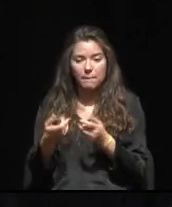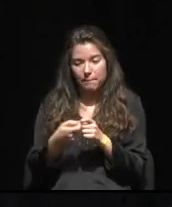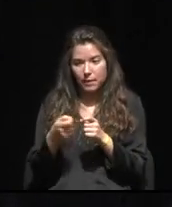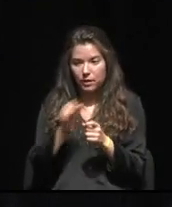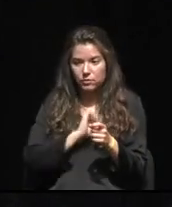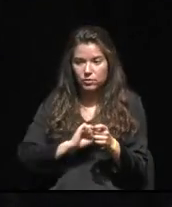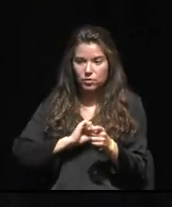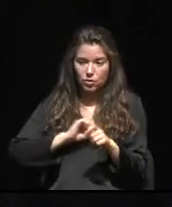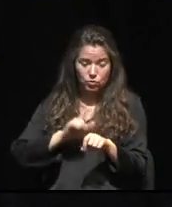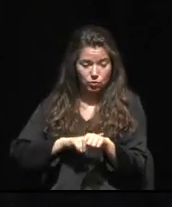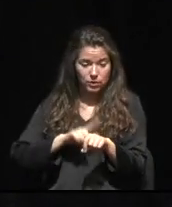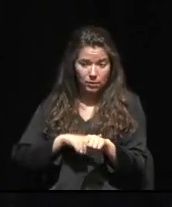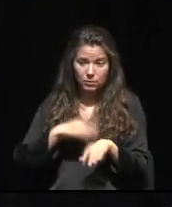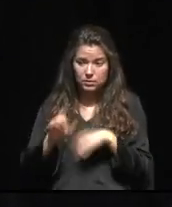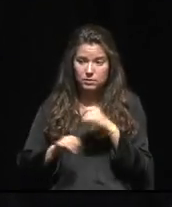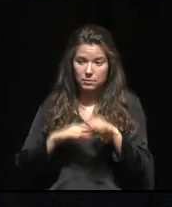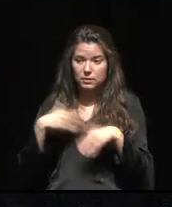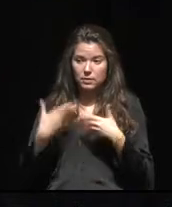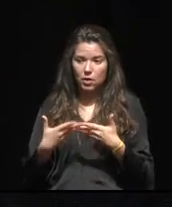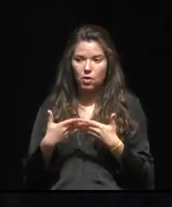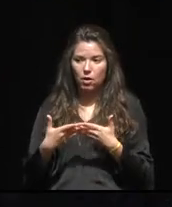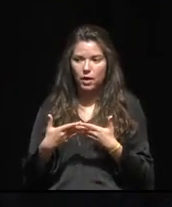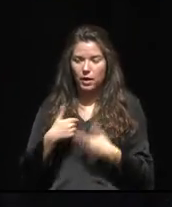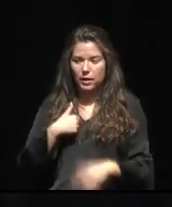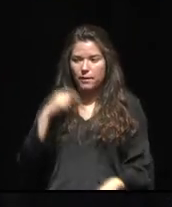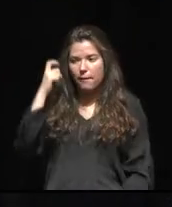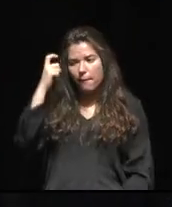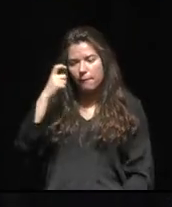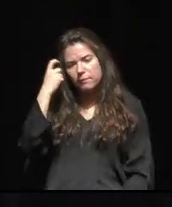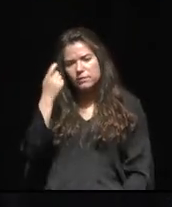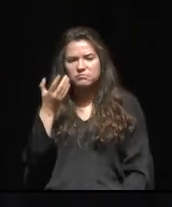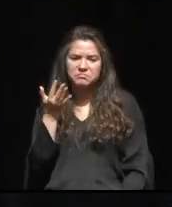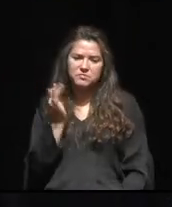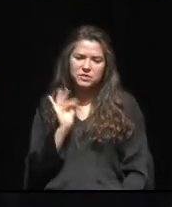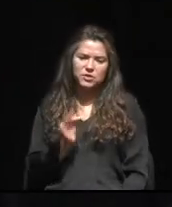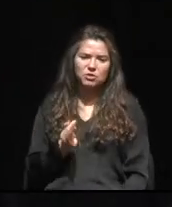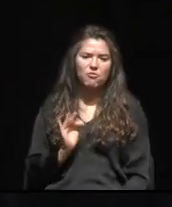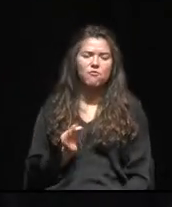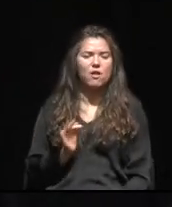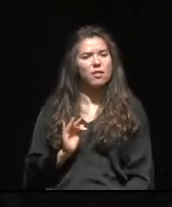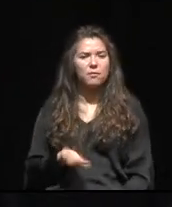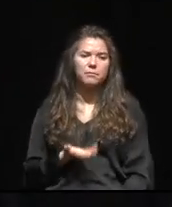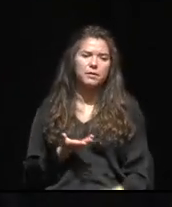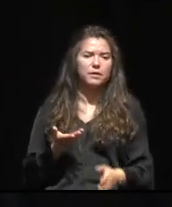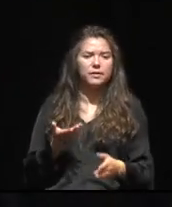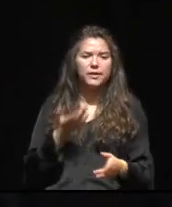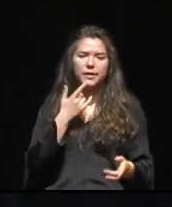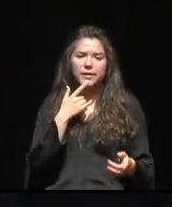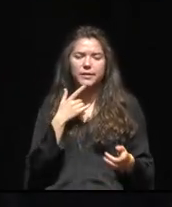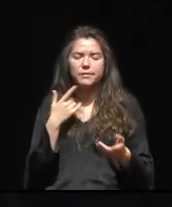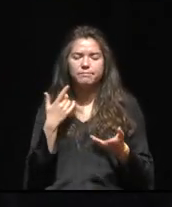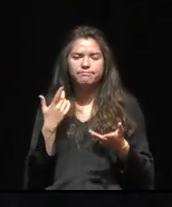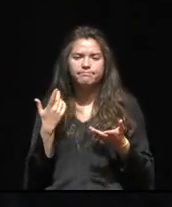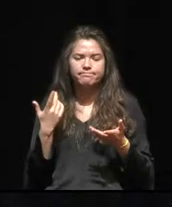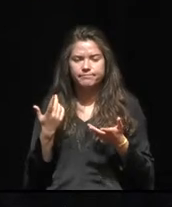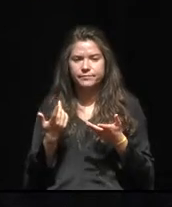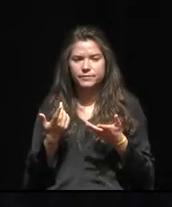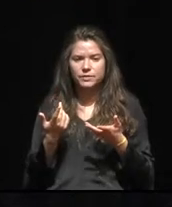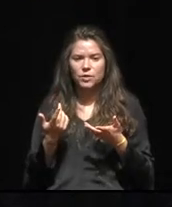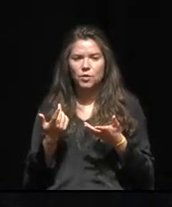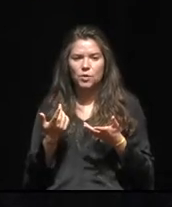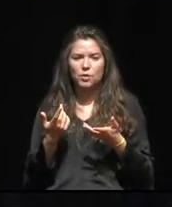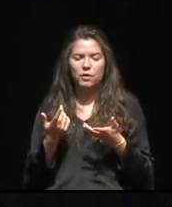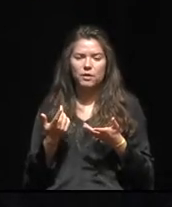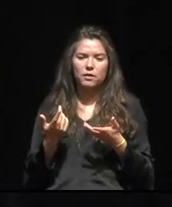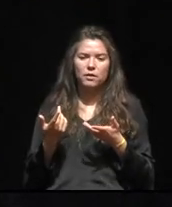que correm H penso que não vale a pena andar muito em torno da da daquilo que são